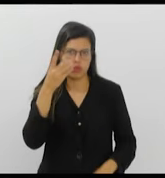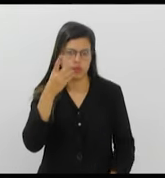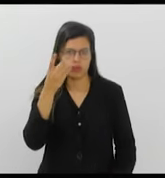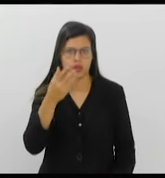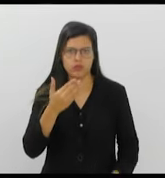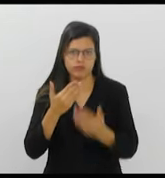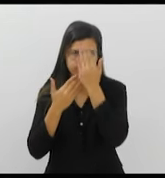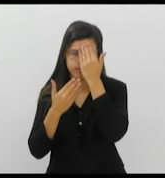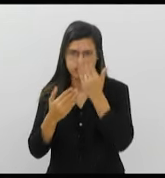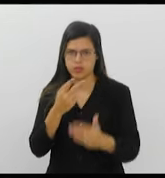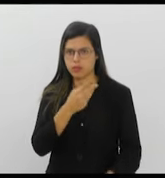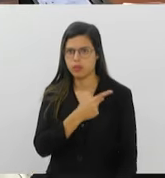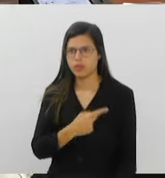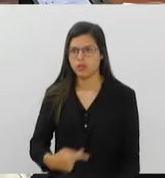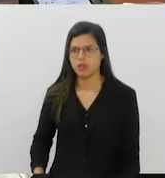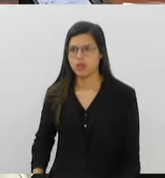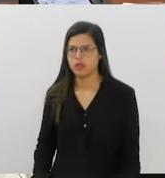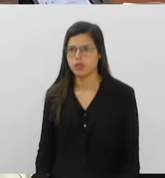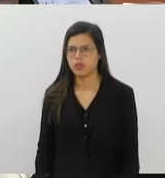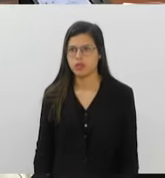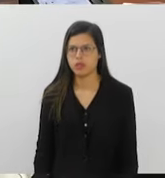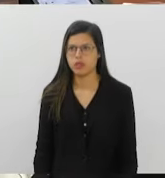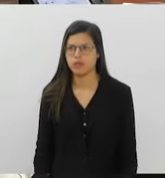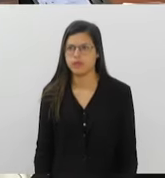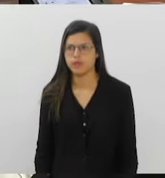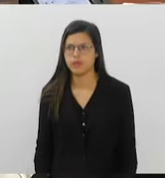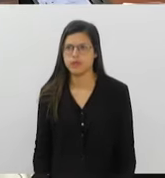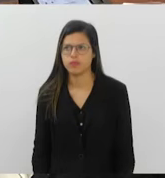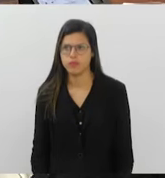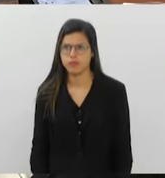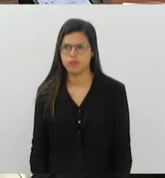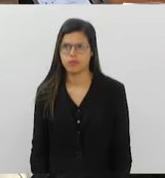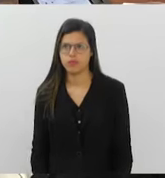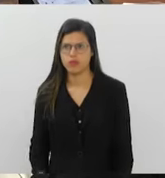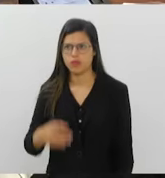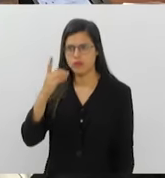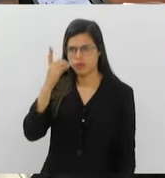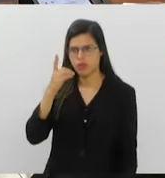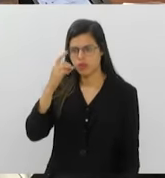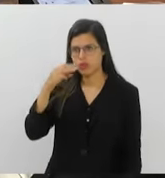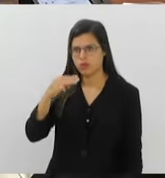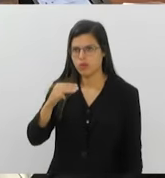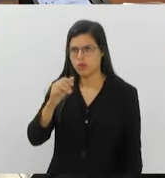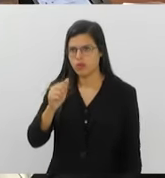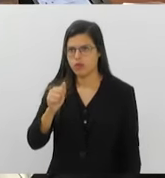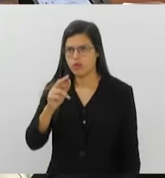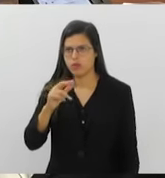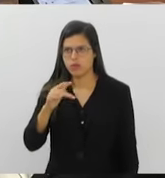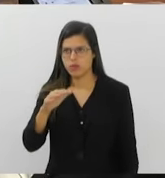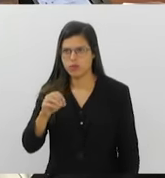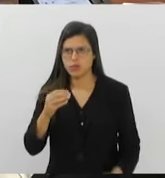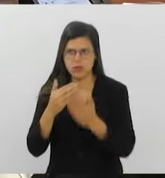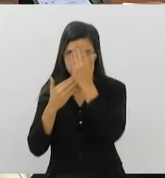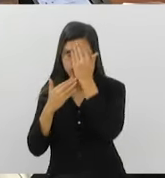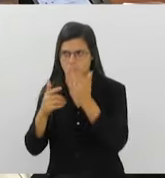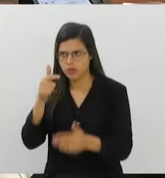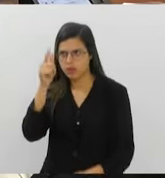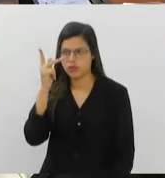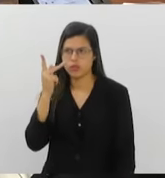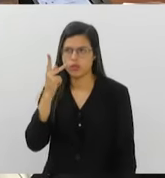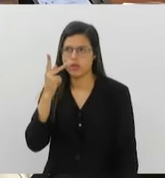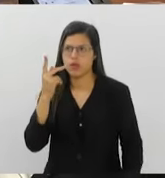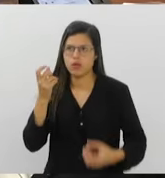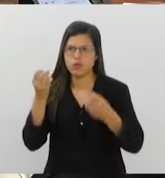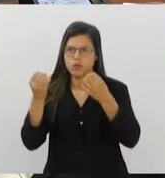presidente. Questão de ordem, senhor presidente. Deputado Gualberto, por favor. Obrigado, Luiz Paulo, pelo esclarecimento,